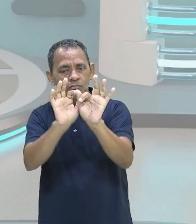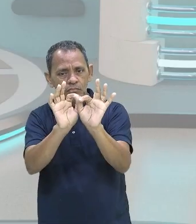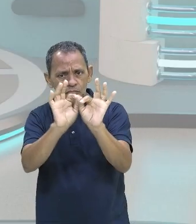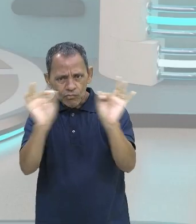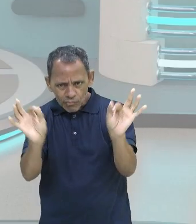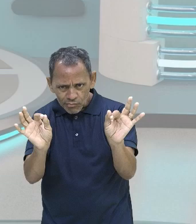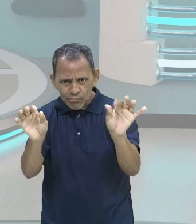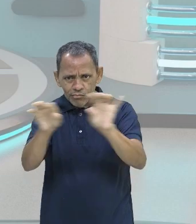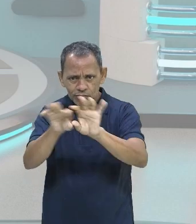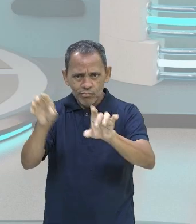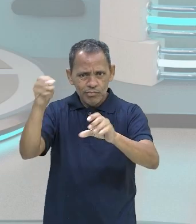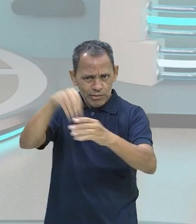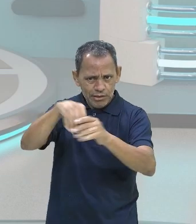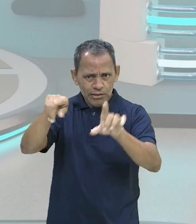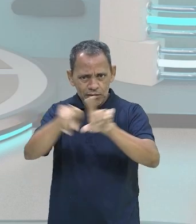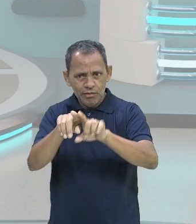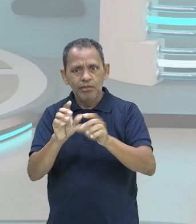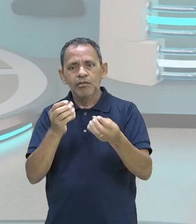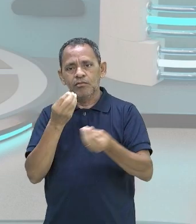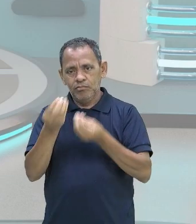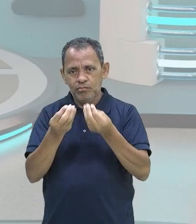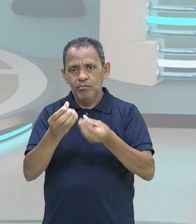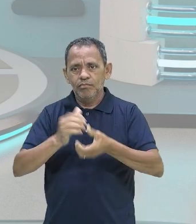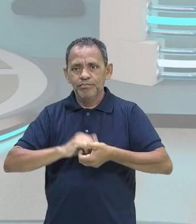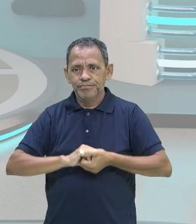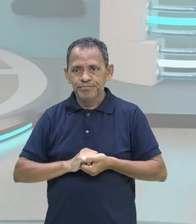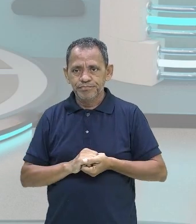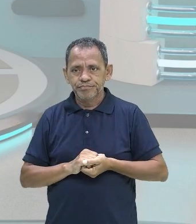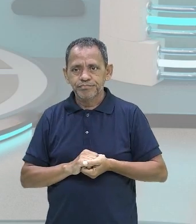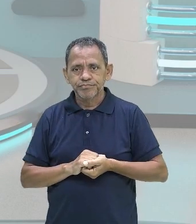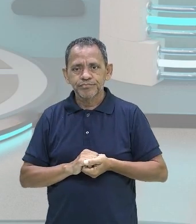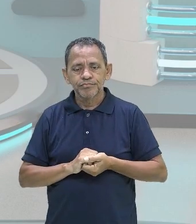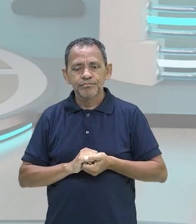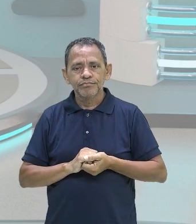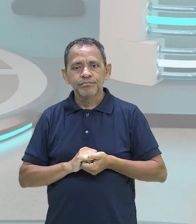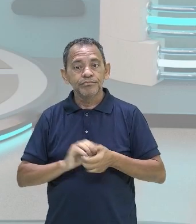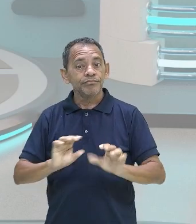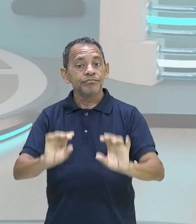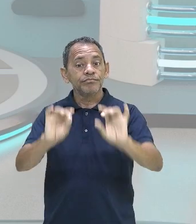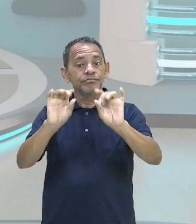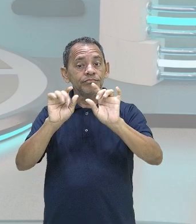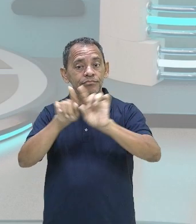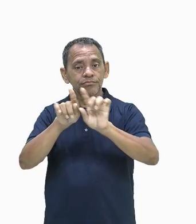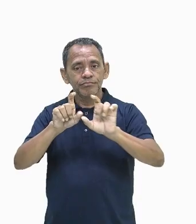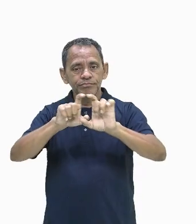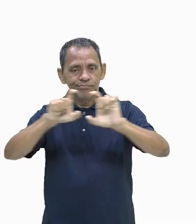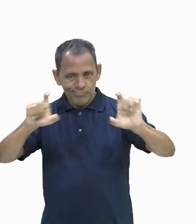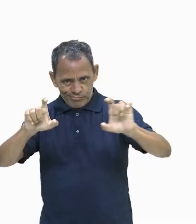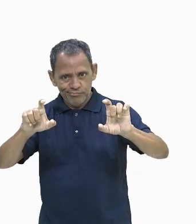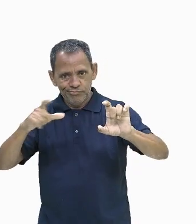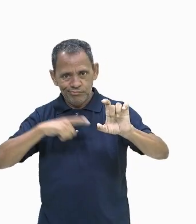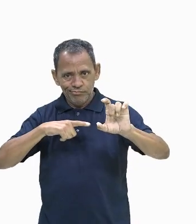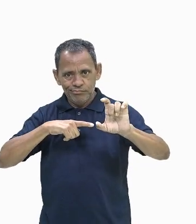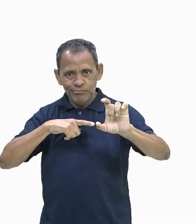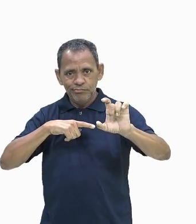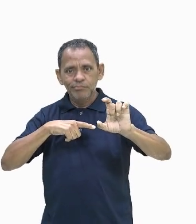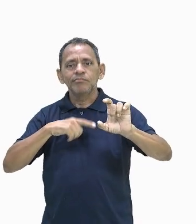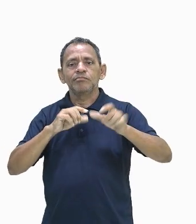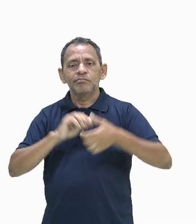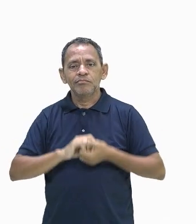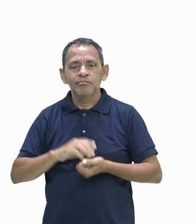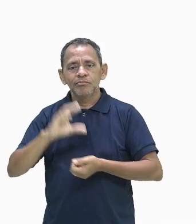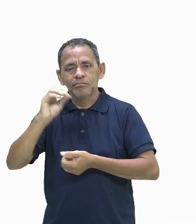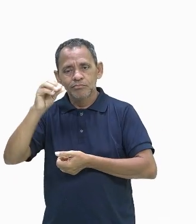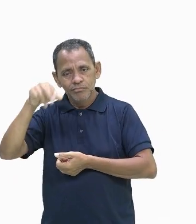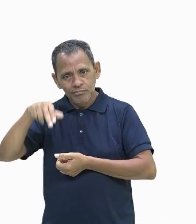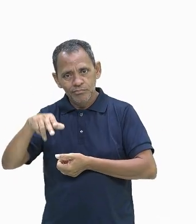nas frases, dos enunciados, ok? Em especial, a oração tem uma condição muito